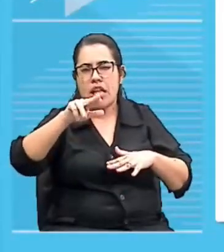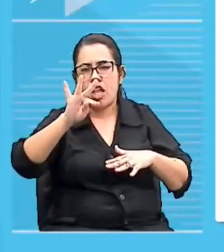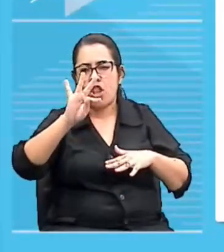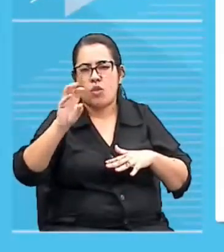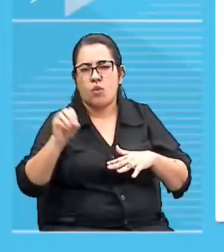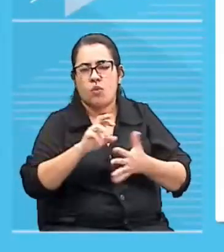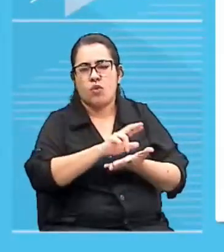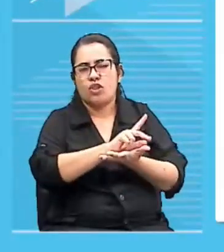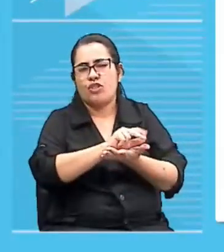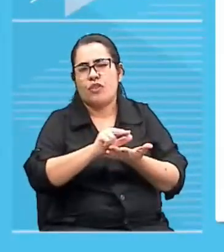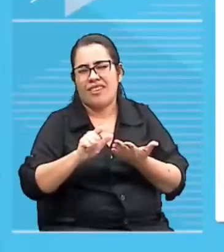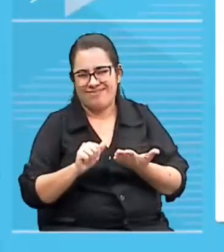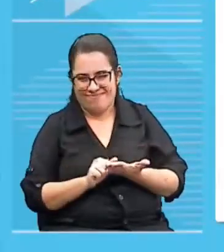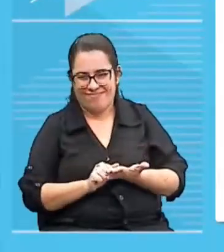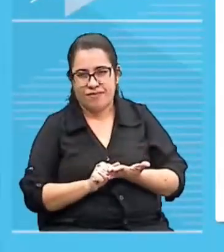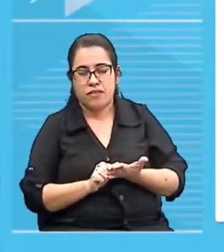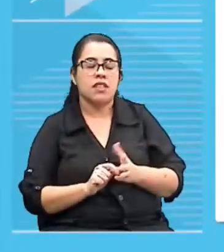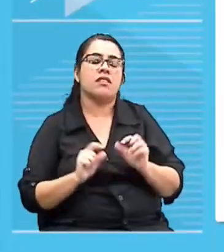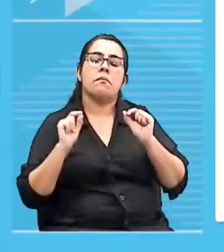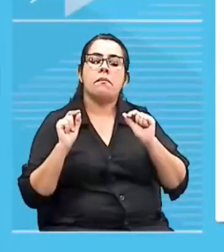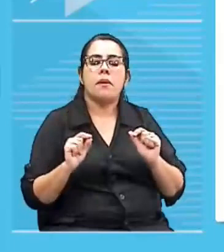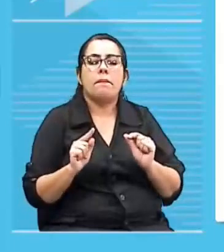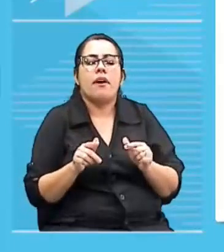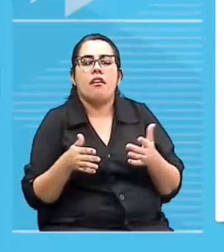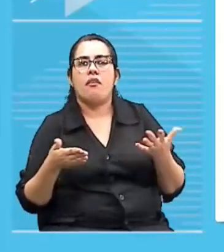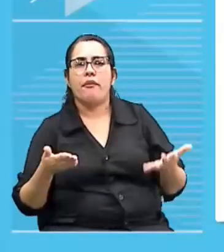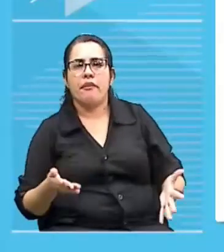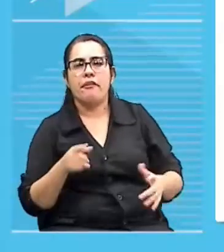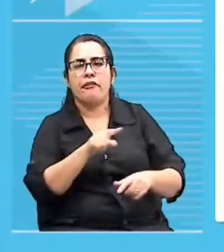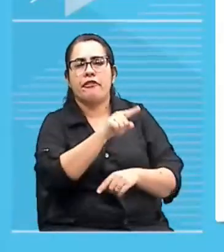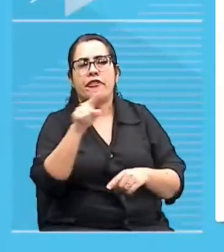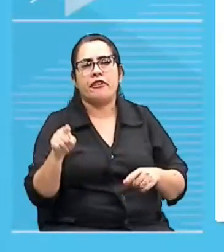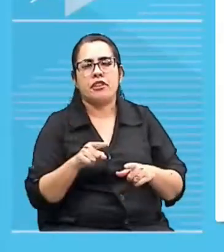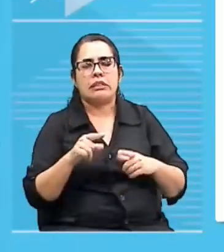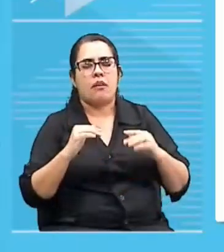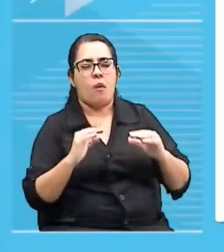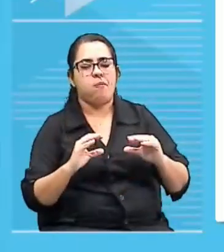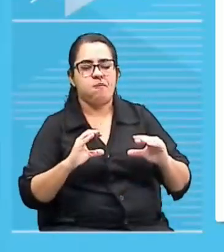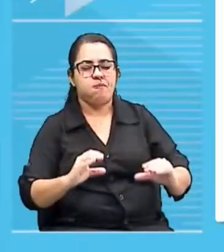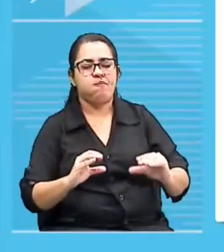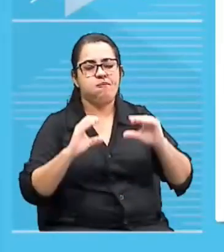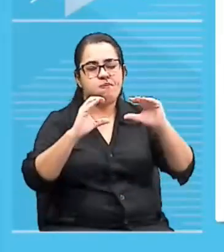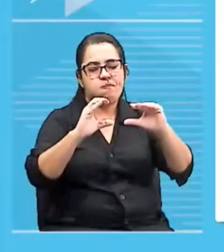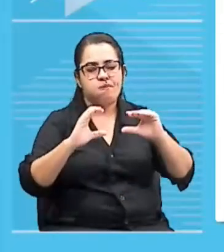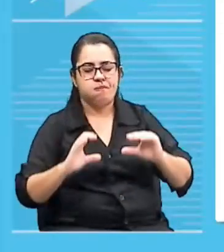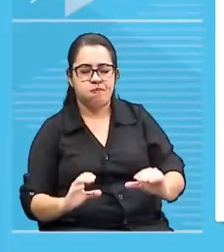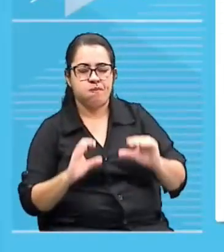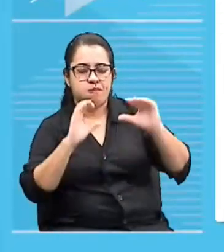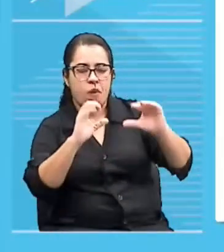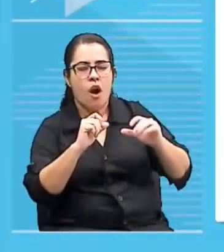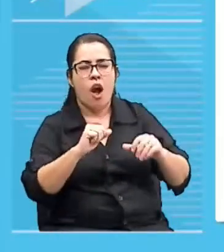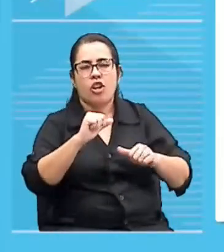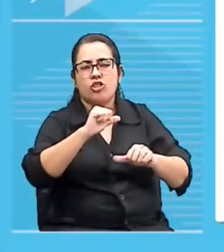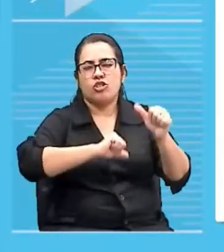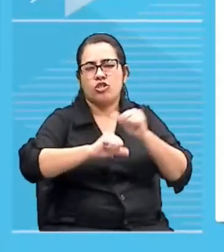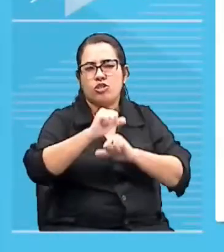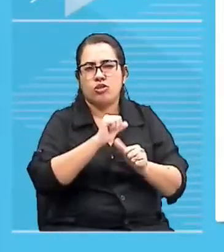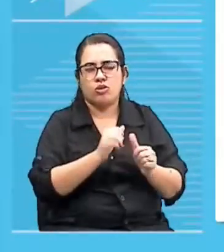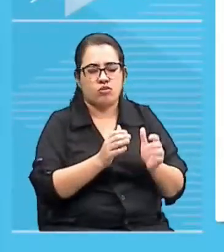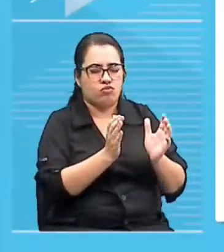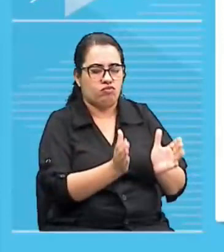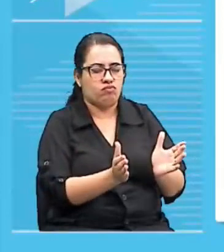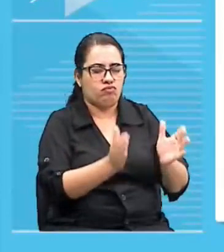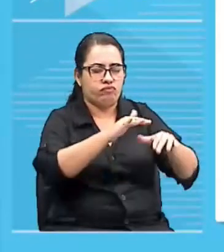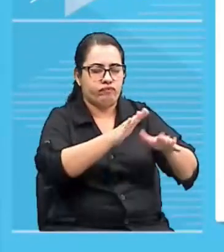ele faz? Ao invés de você intercalar blocos como tijolos